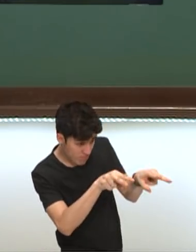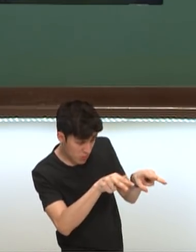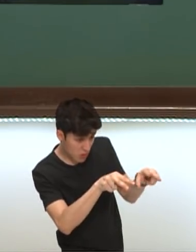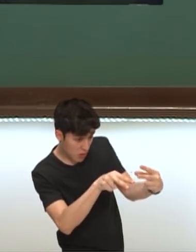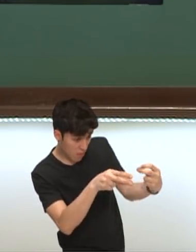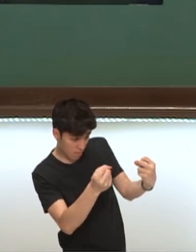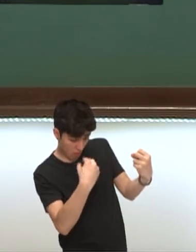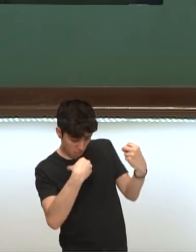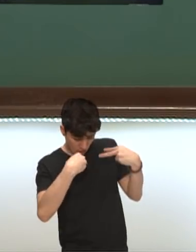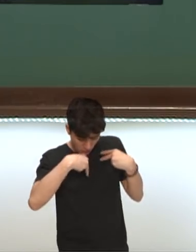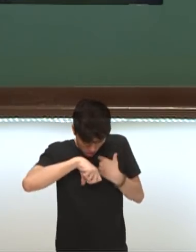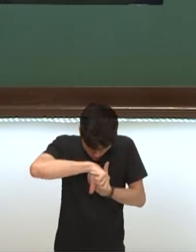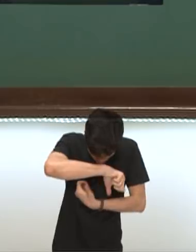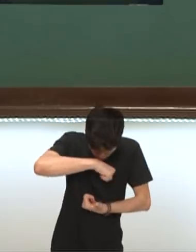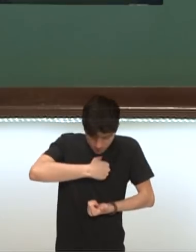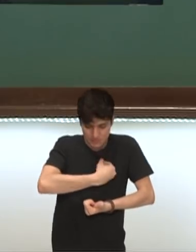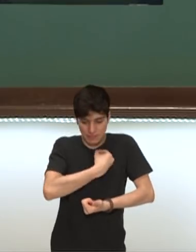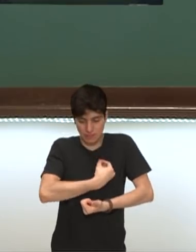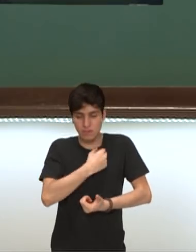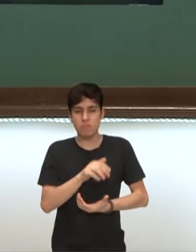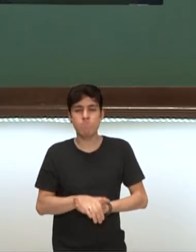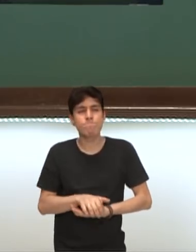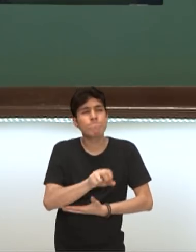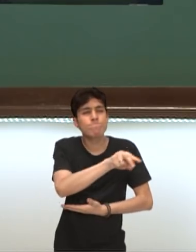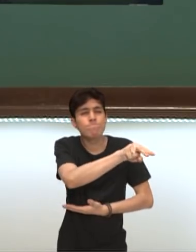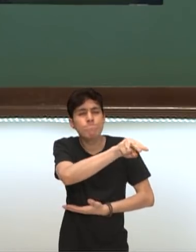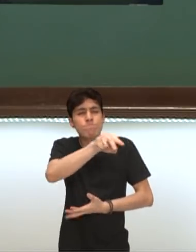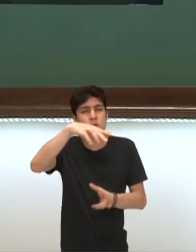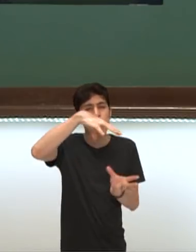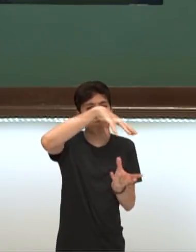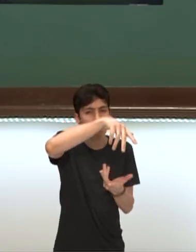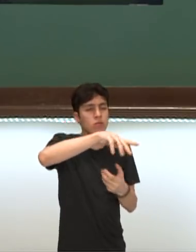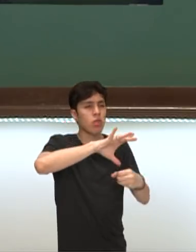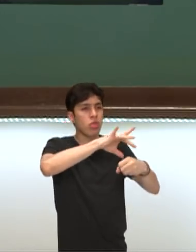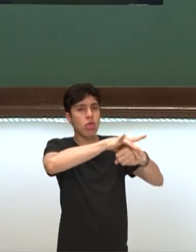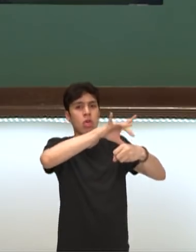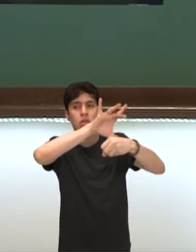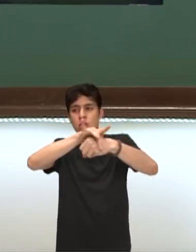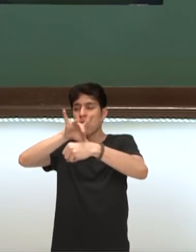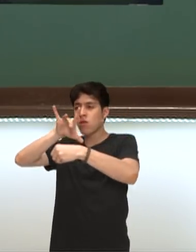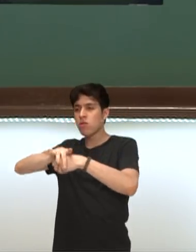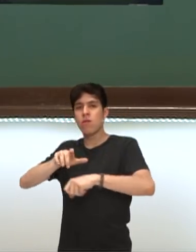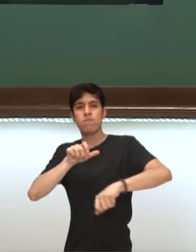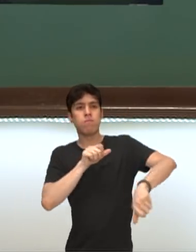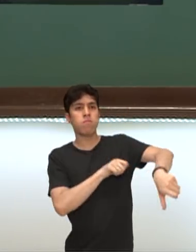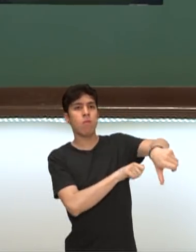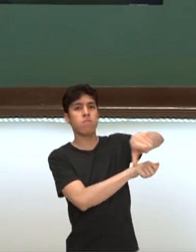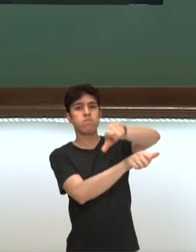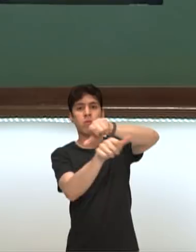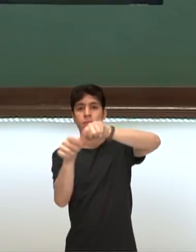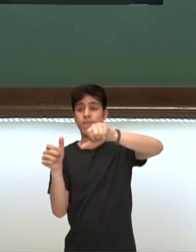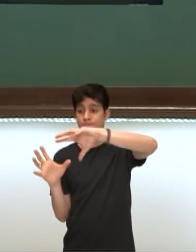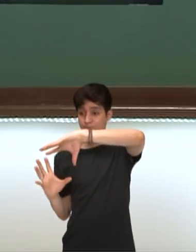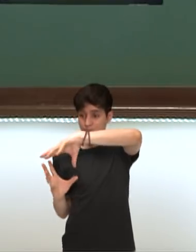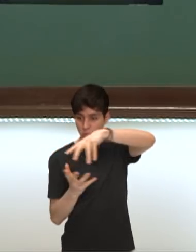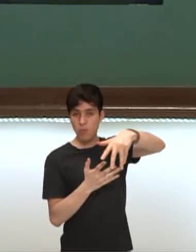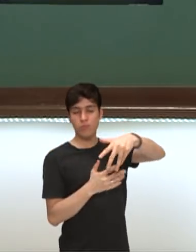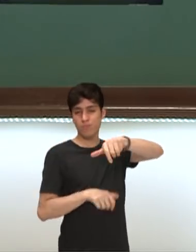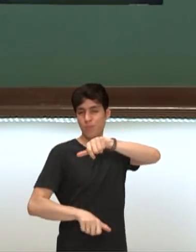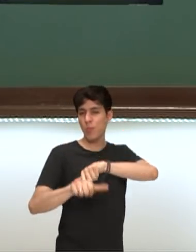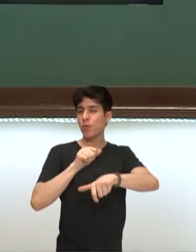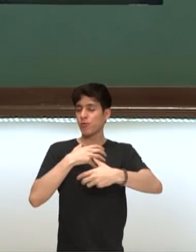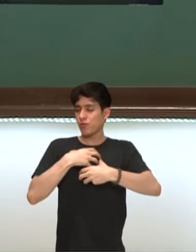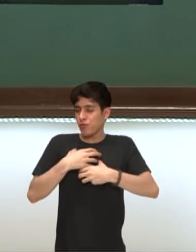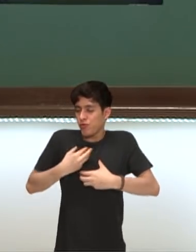vidas? Tá? Várias pandemias que assolaram o mundo mudaram drasticamente a vida da espécie humana. Tá?